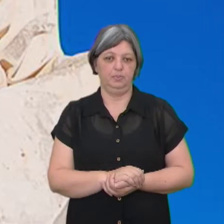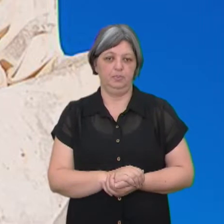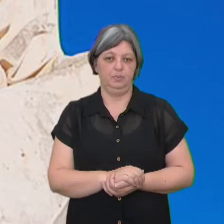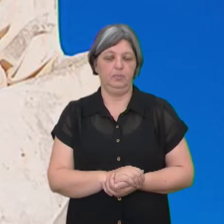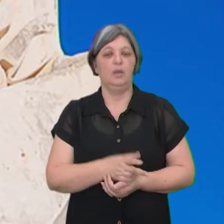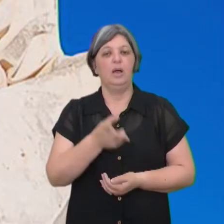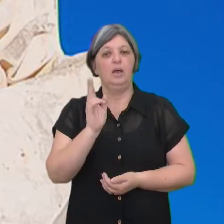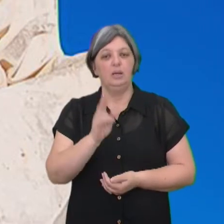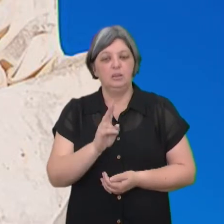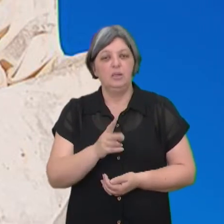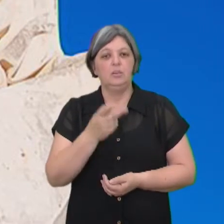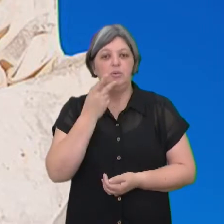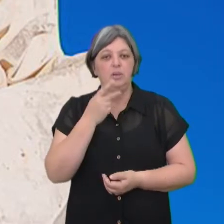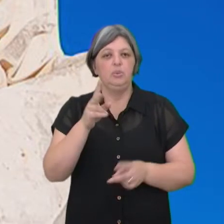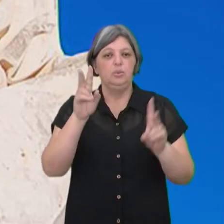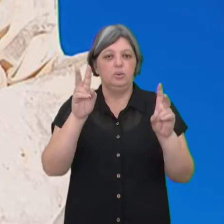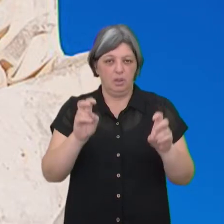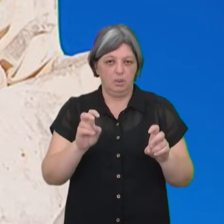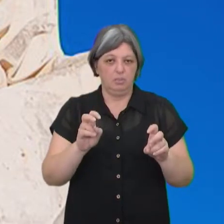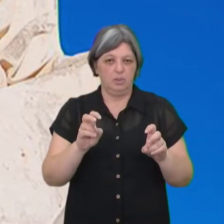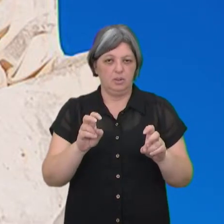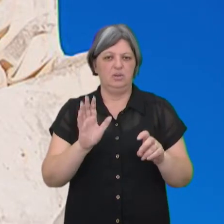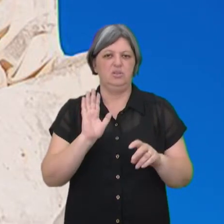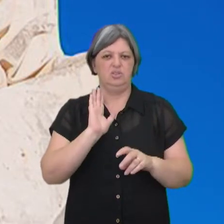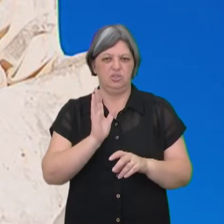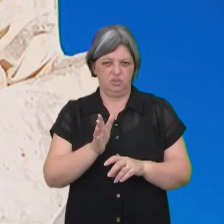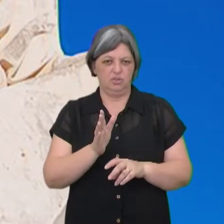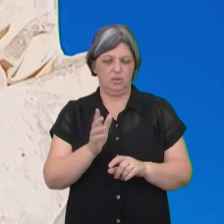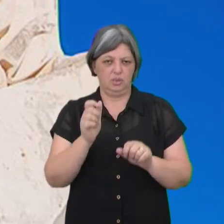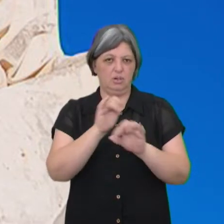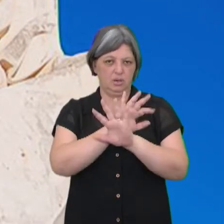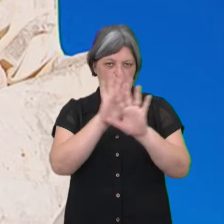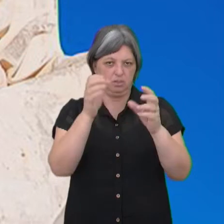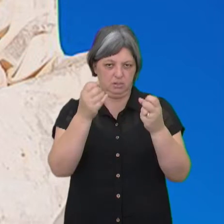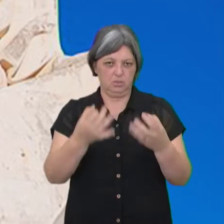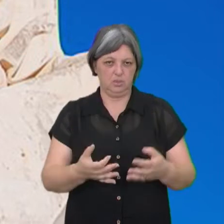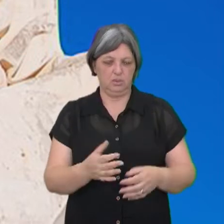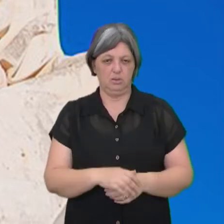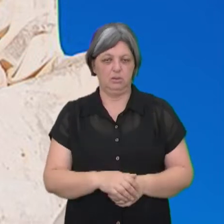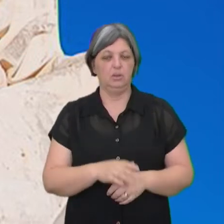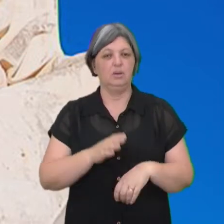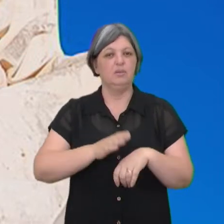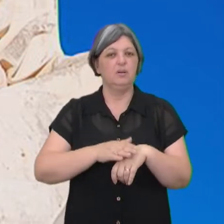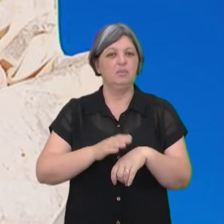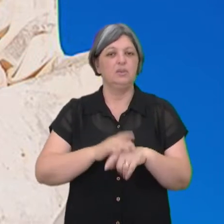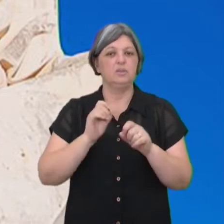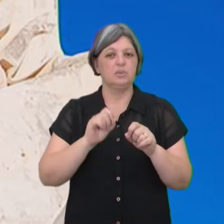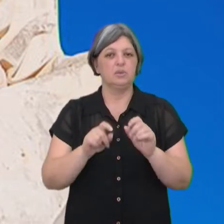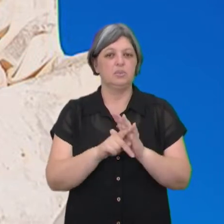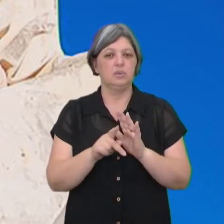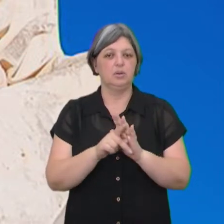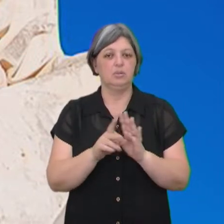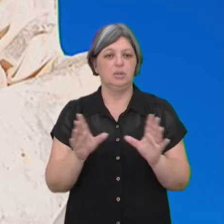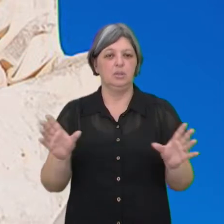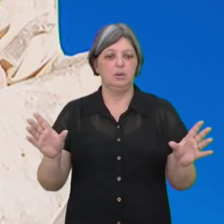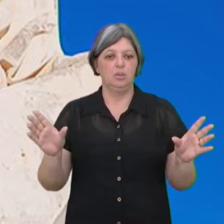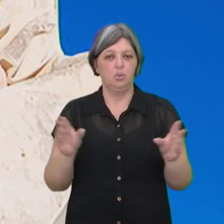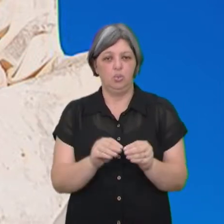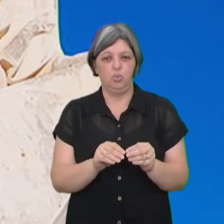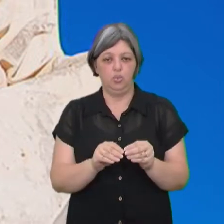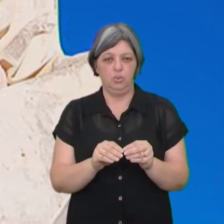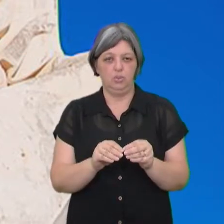Sempre que a gente está falando, né, e isso já deve ter ficado claro, mas a gente vai fazer uma amarração, vamos dizer